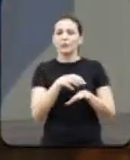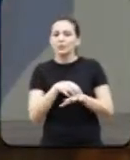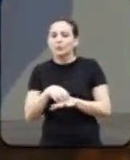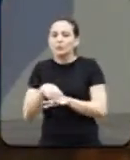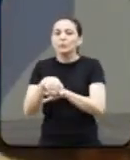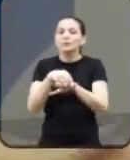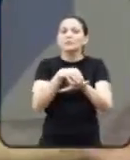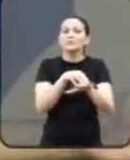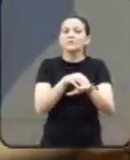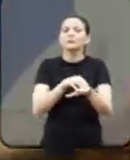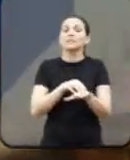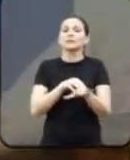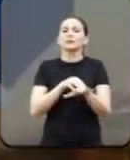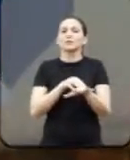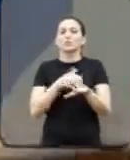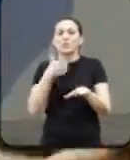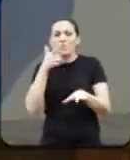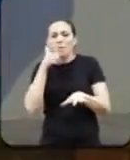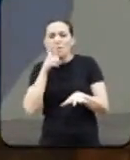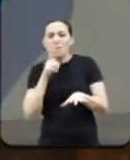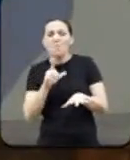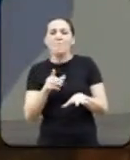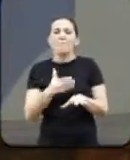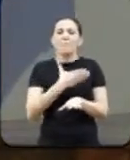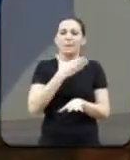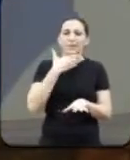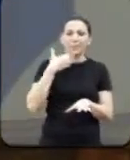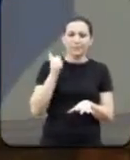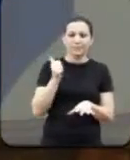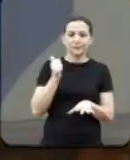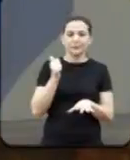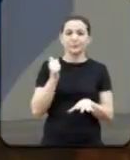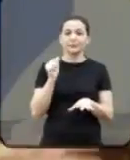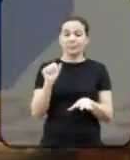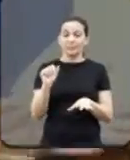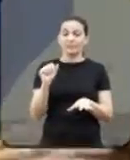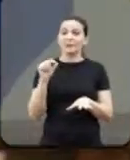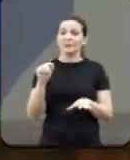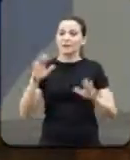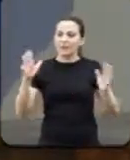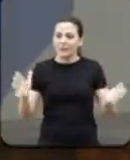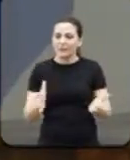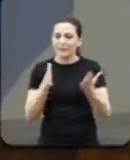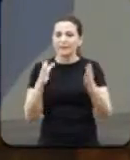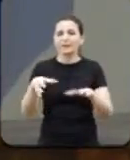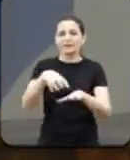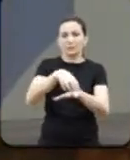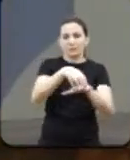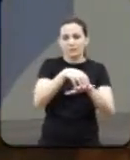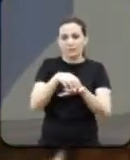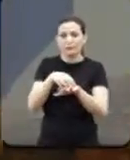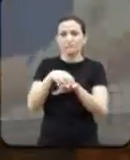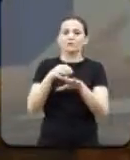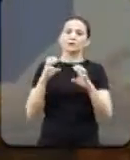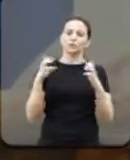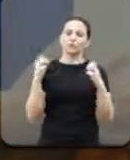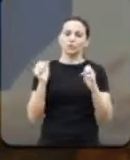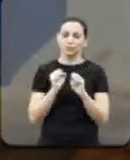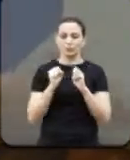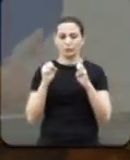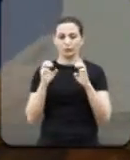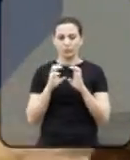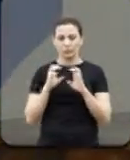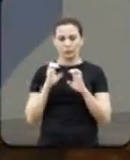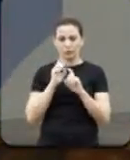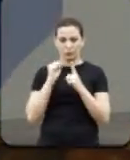CTA para que, enfim, o transporte se torne um pouco mais eficiente. O que o vereador tem a falar sobre isso, que é entusiasta